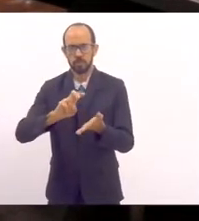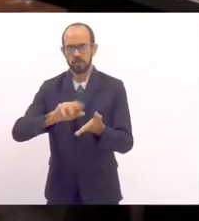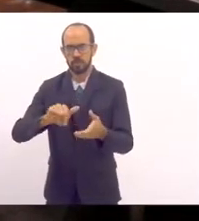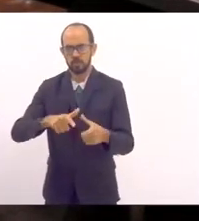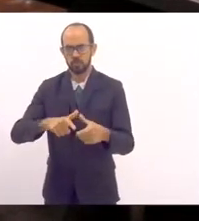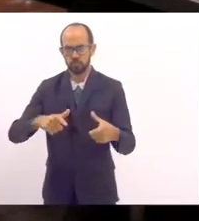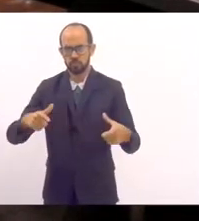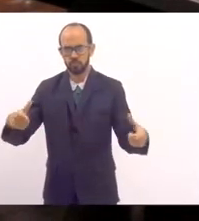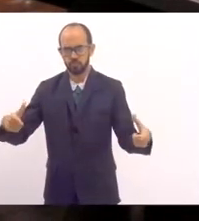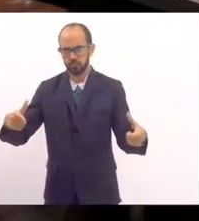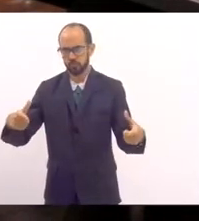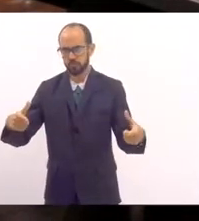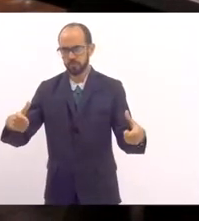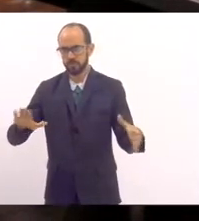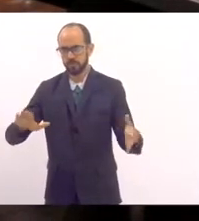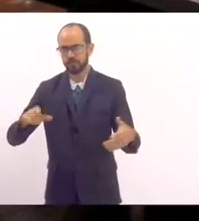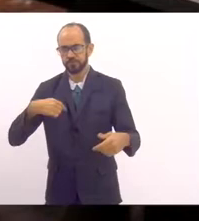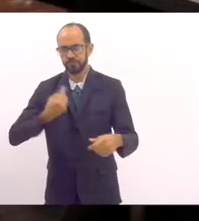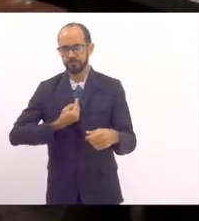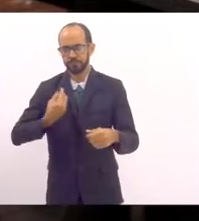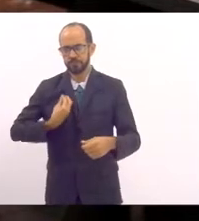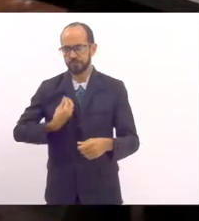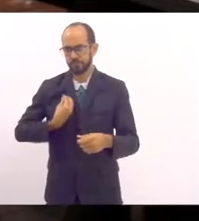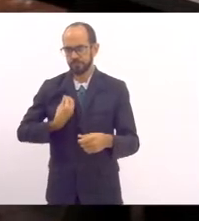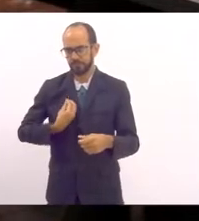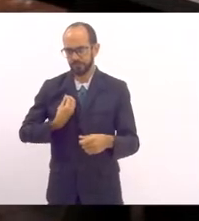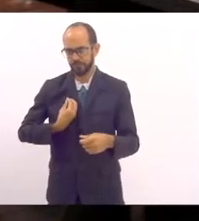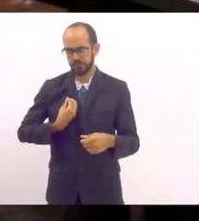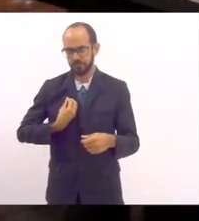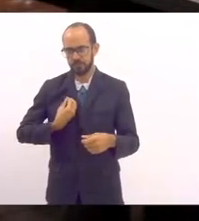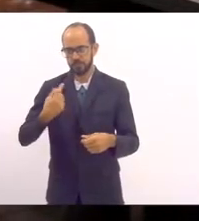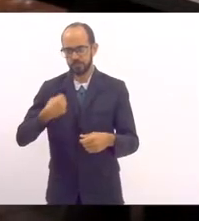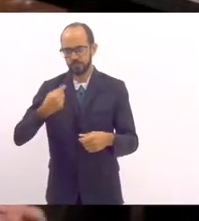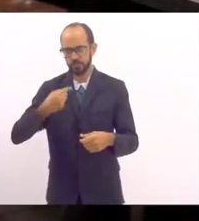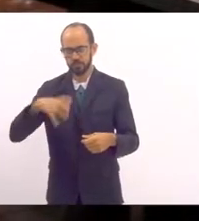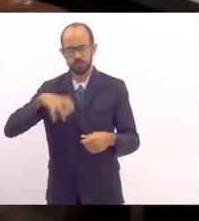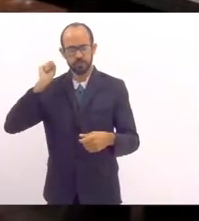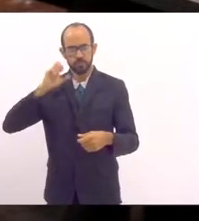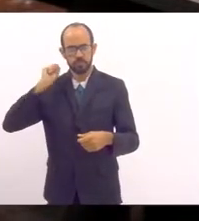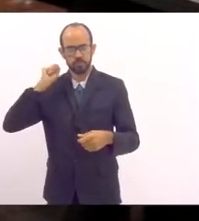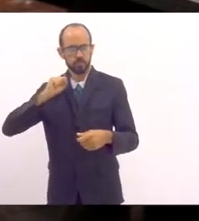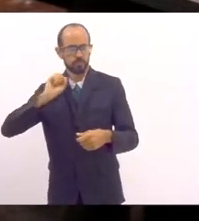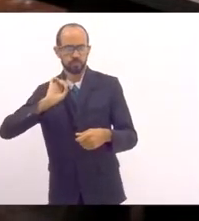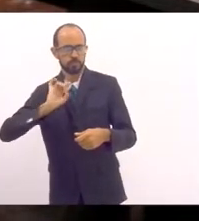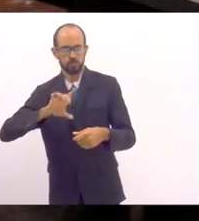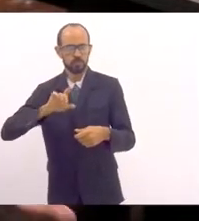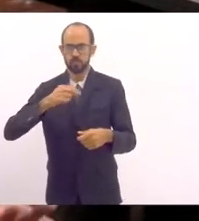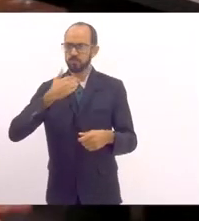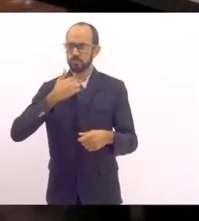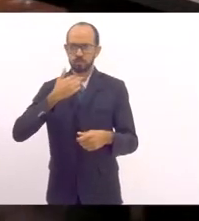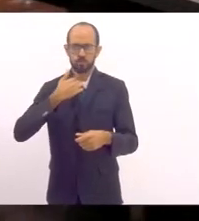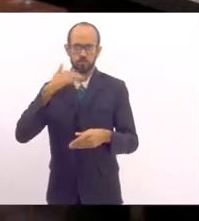reuniões do Conselho, enquanto instância de governança nós somos ouvintes, convidados, a gente não tem direito a voto. Aliás, o Conselho não vota proposta